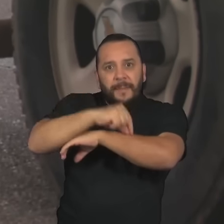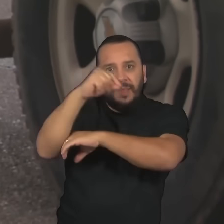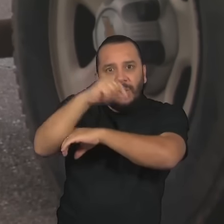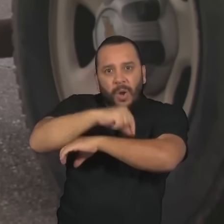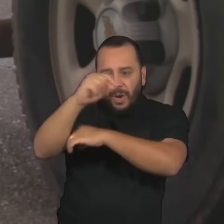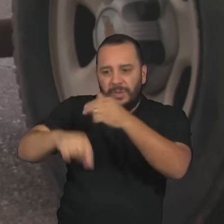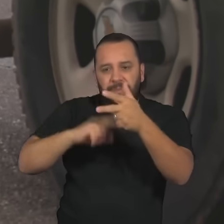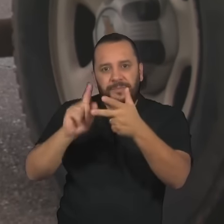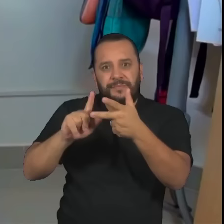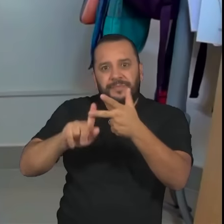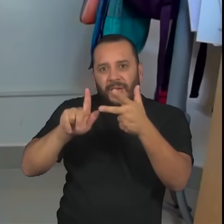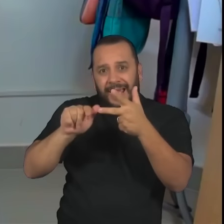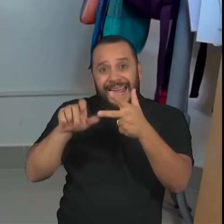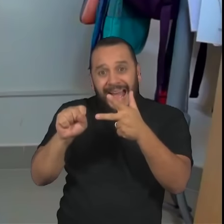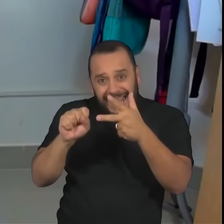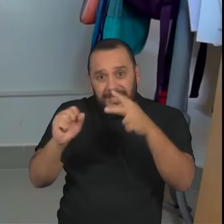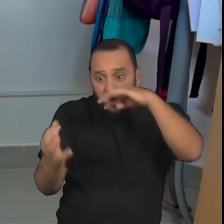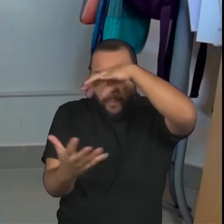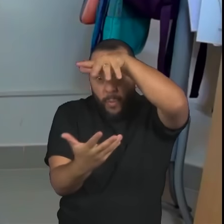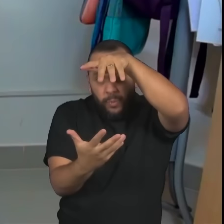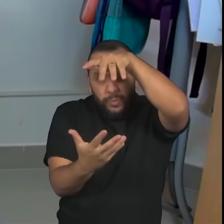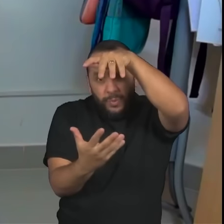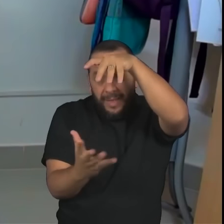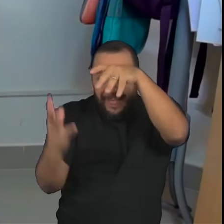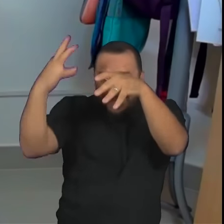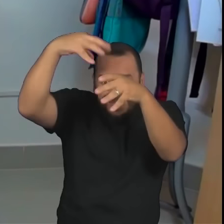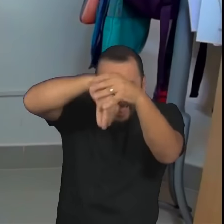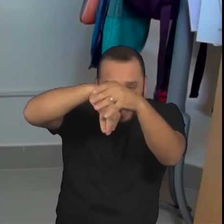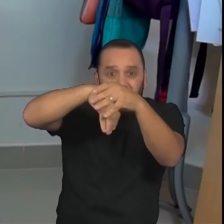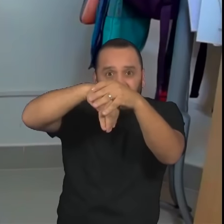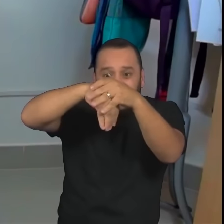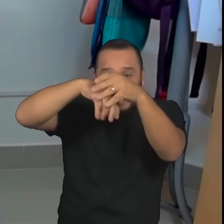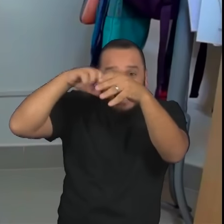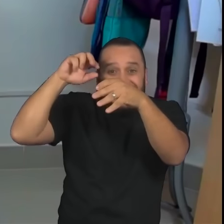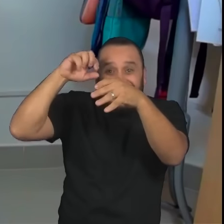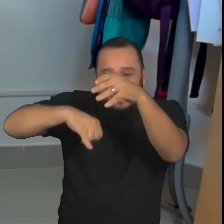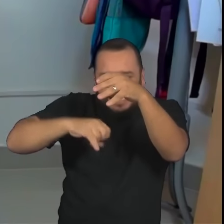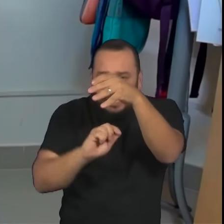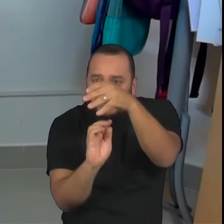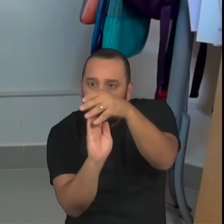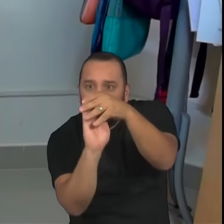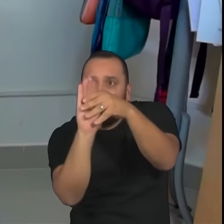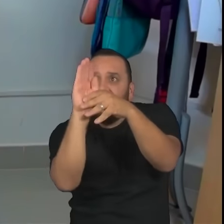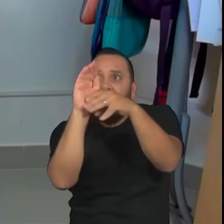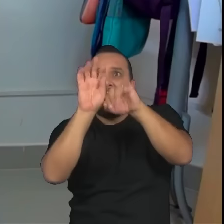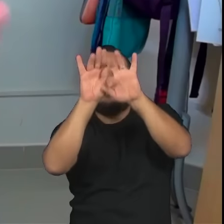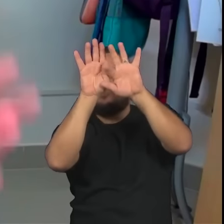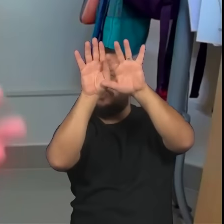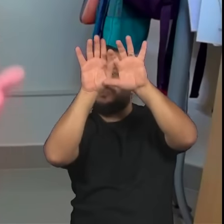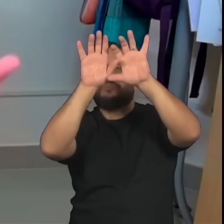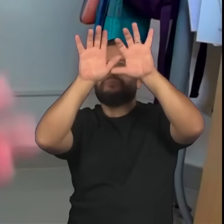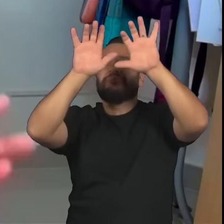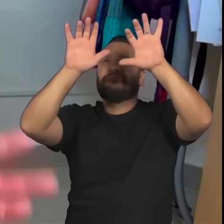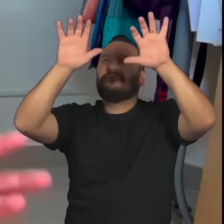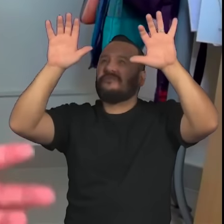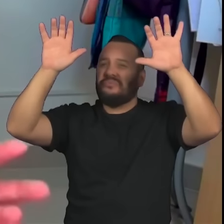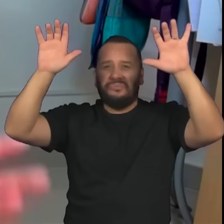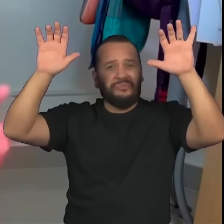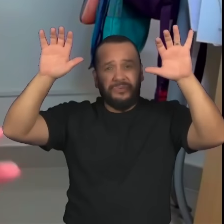natural fóssil. Ele é um gás que tem um poder 28 vezes maior de aquecer do que